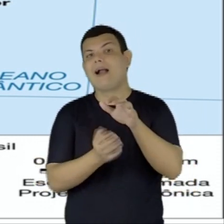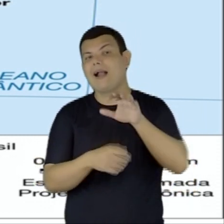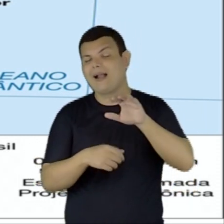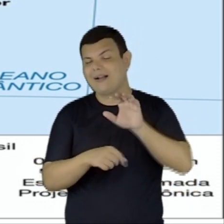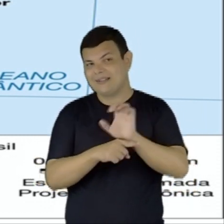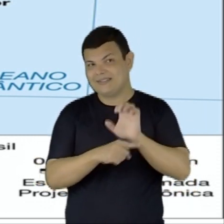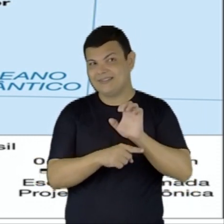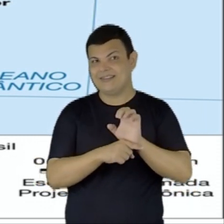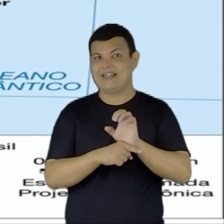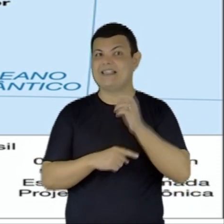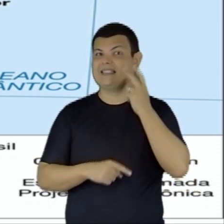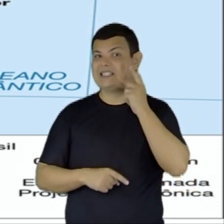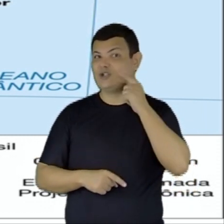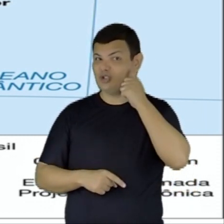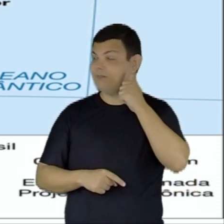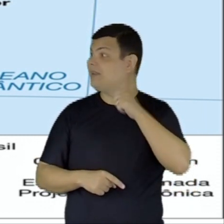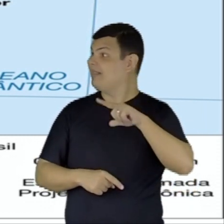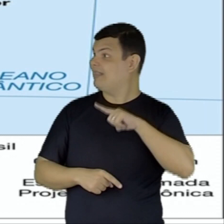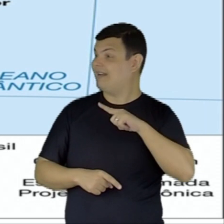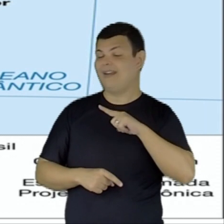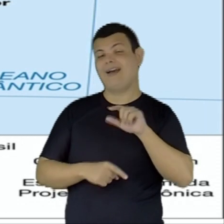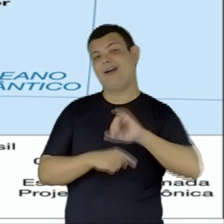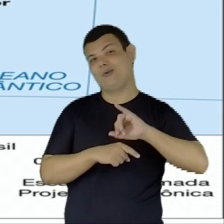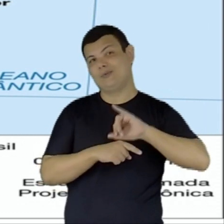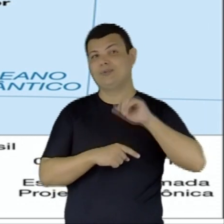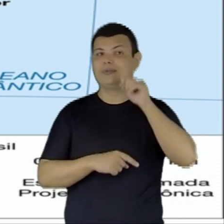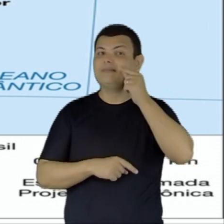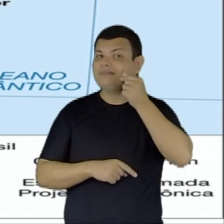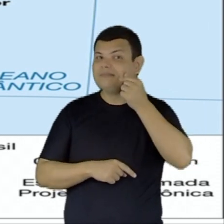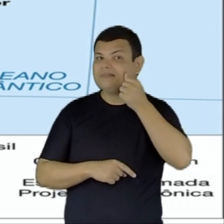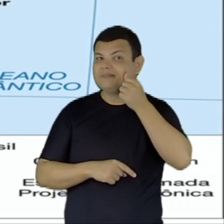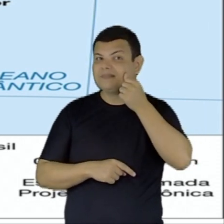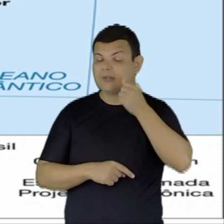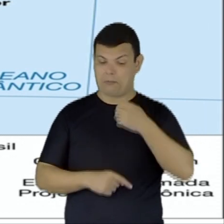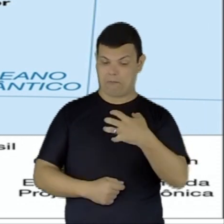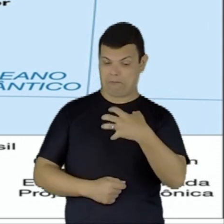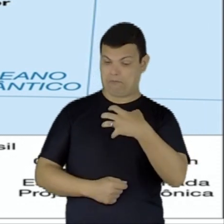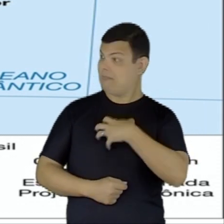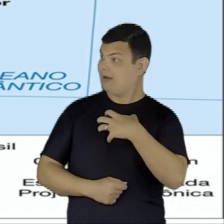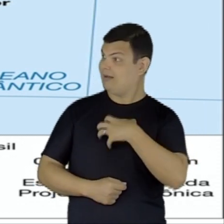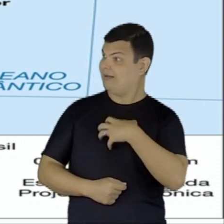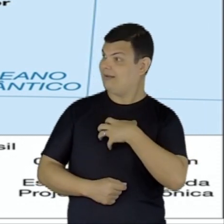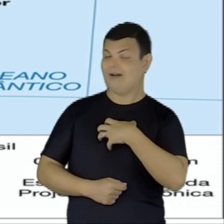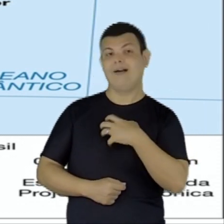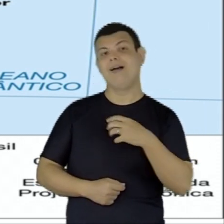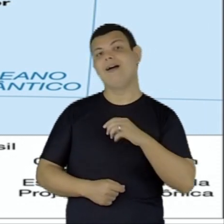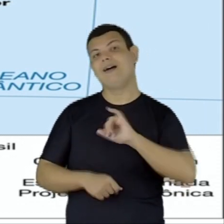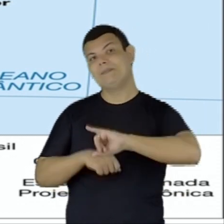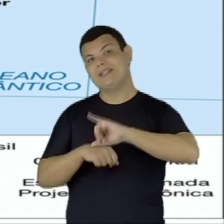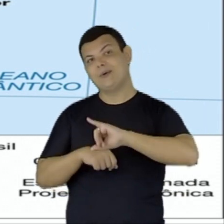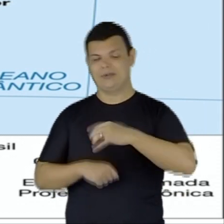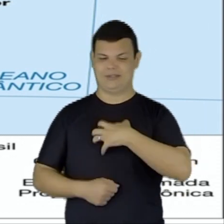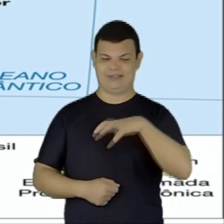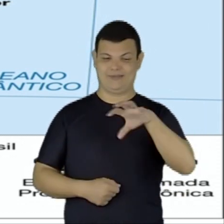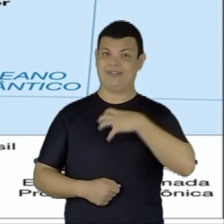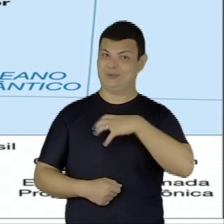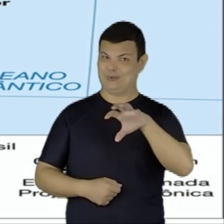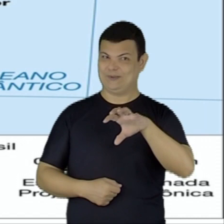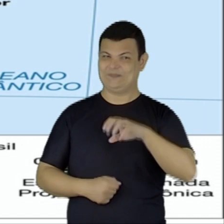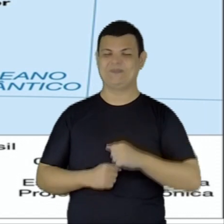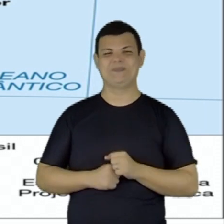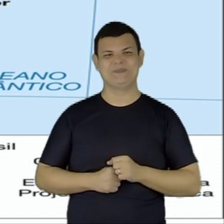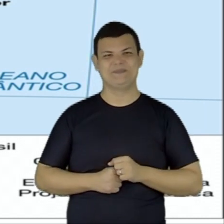Sergipe, Aracaju. E a capital da Bahia, né? Nossa primeira cidade,